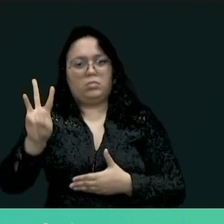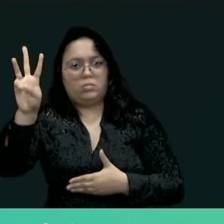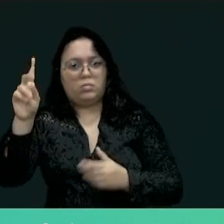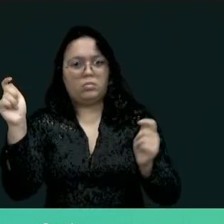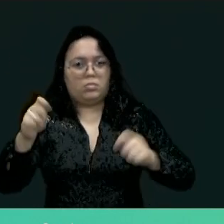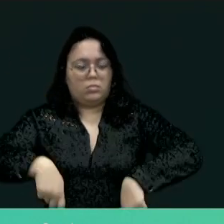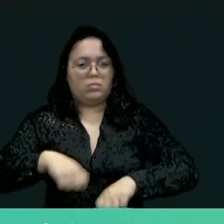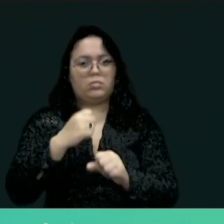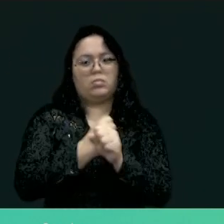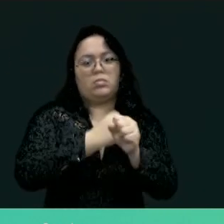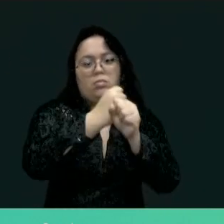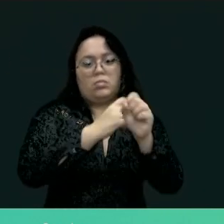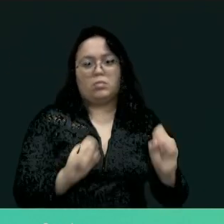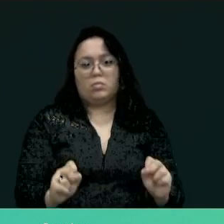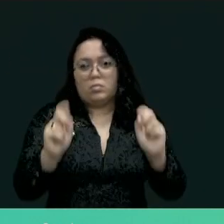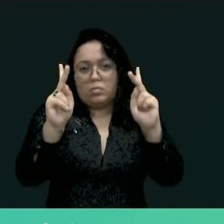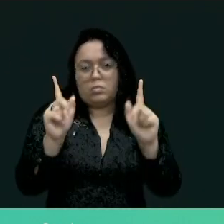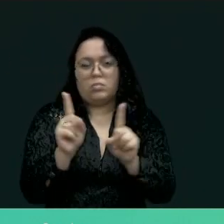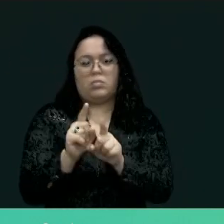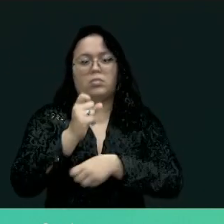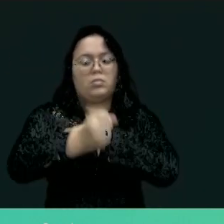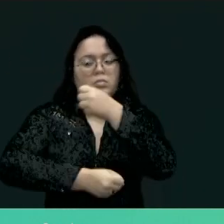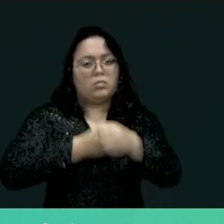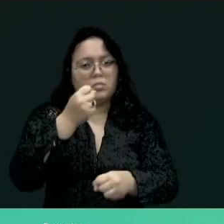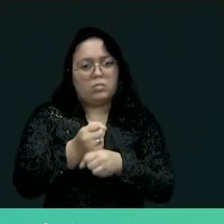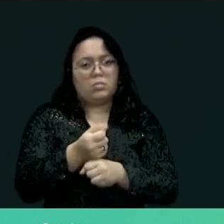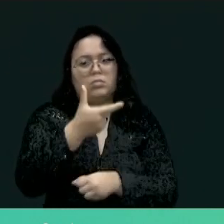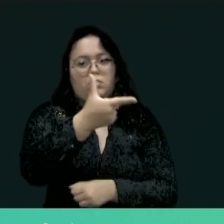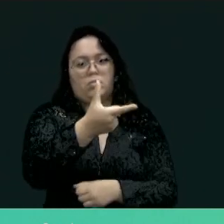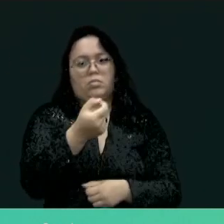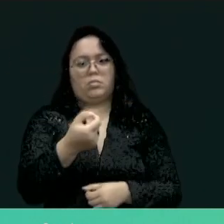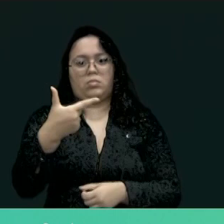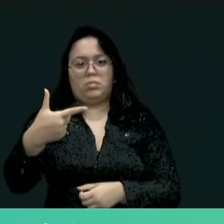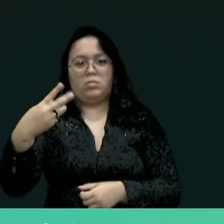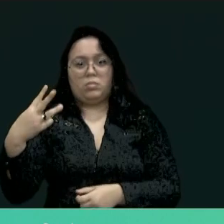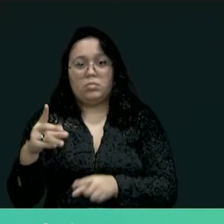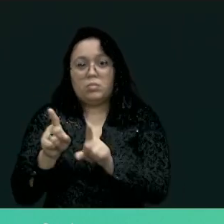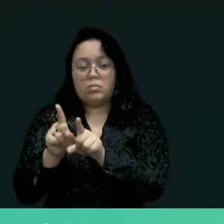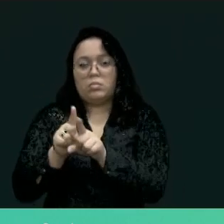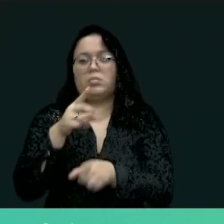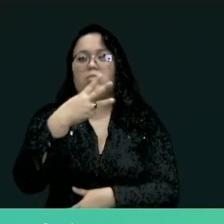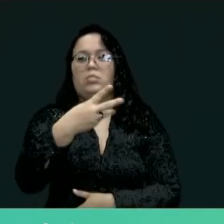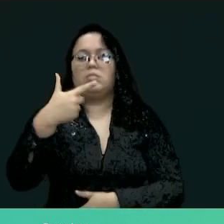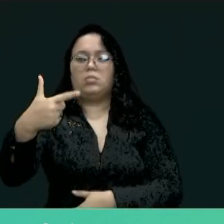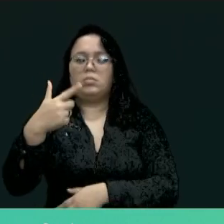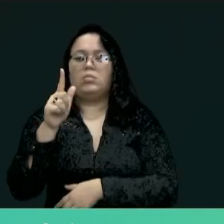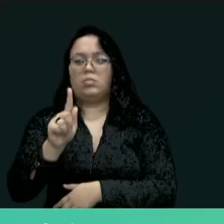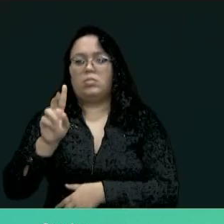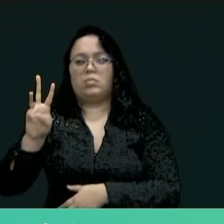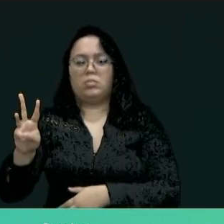capacidade instalada. Em 2023, já vamos fechar com 32 gigawatts,